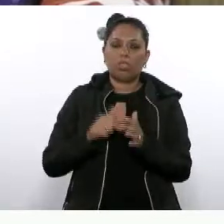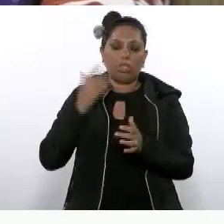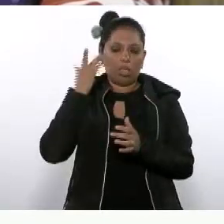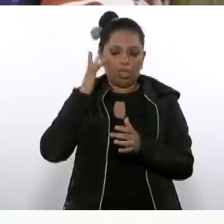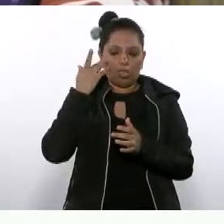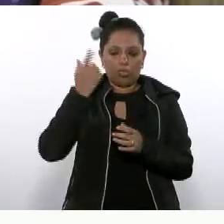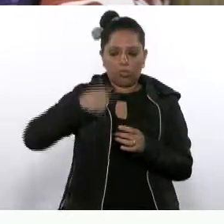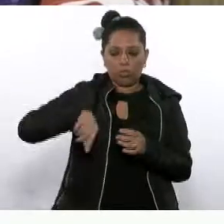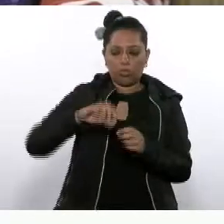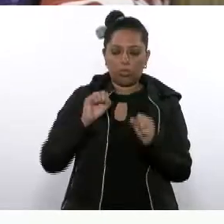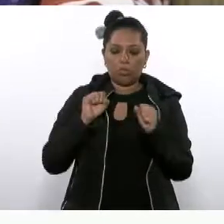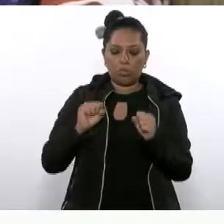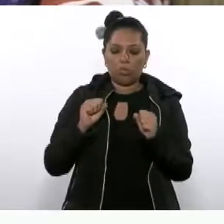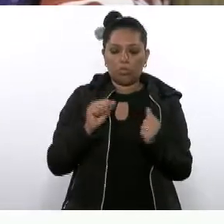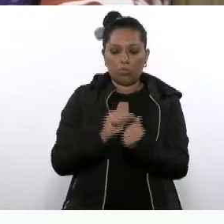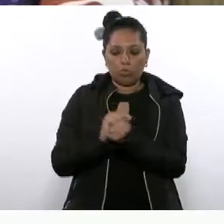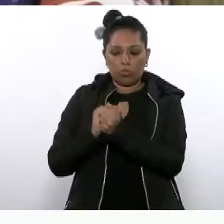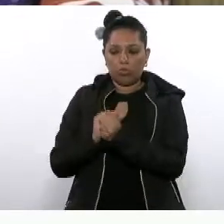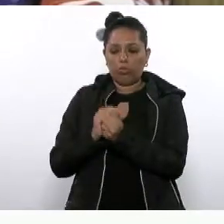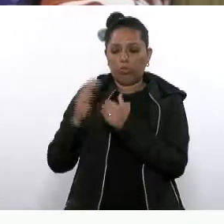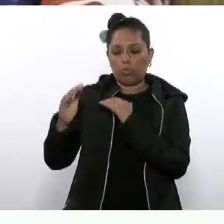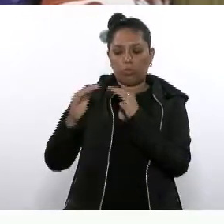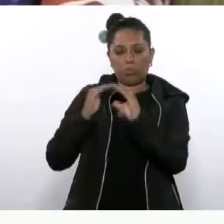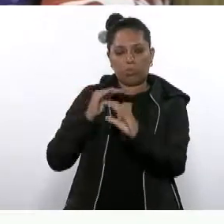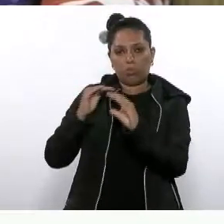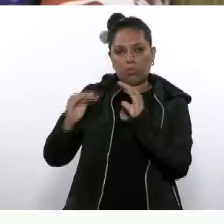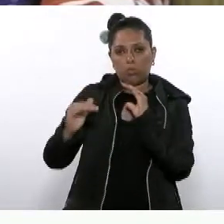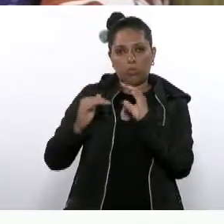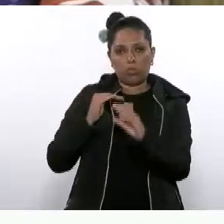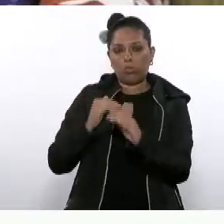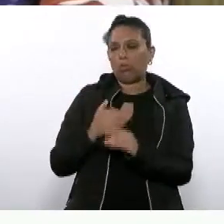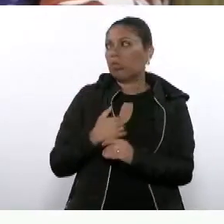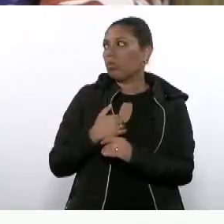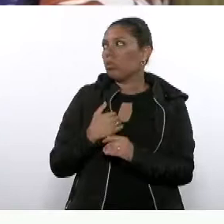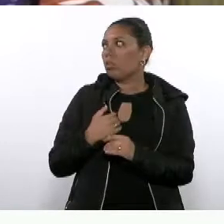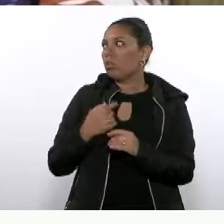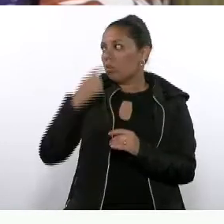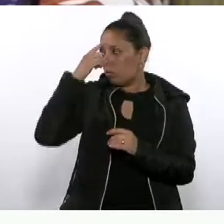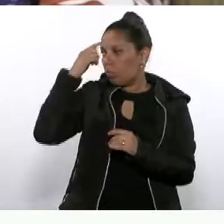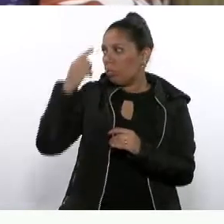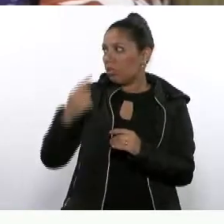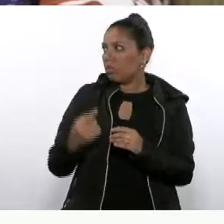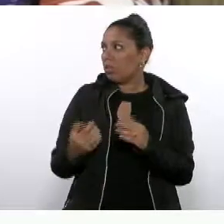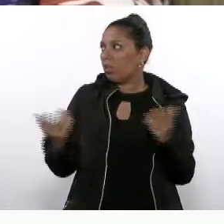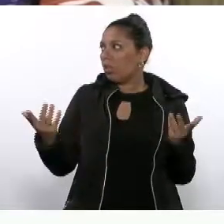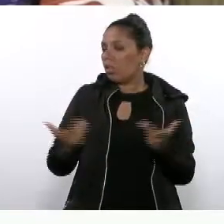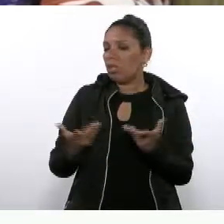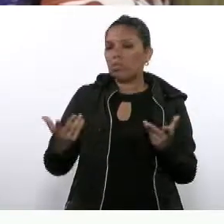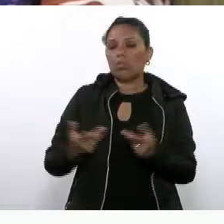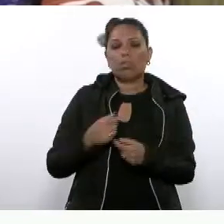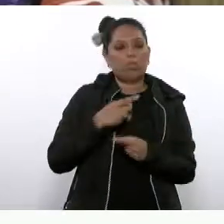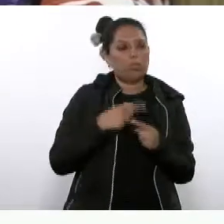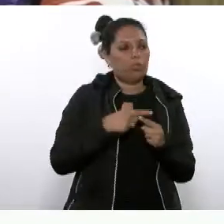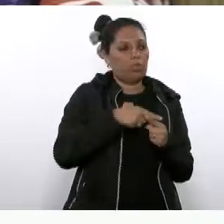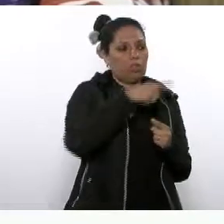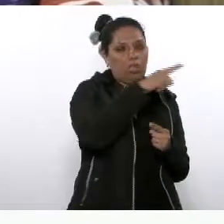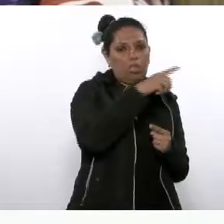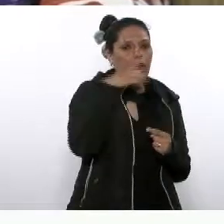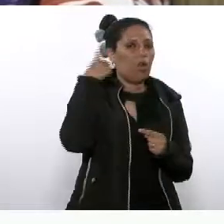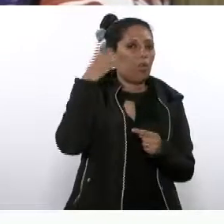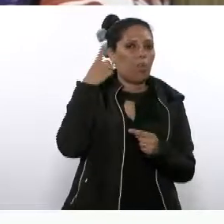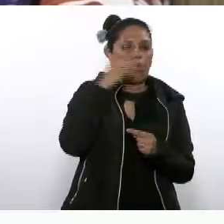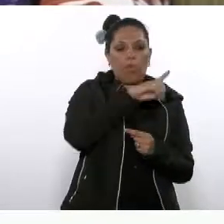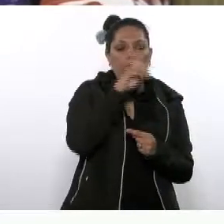gente pode tratar aqui, surgiu agora, né, quando a deputada falou ali da importância